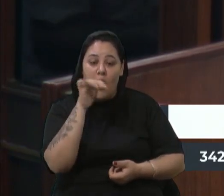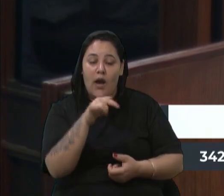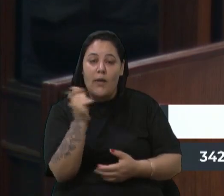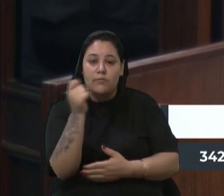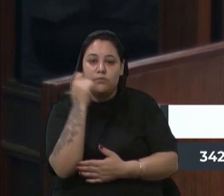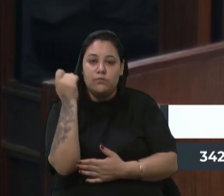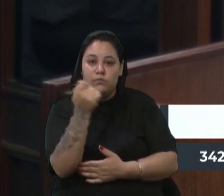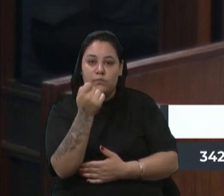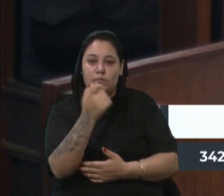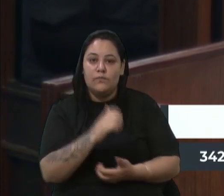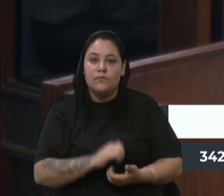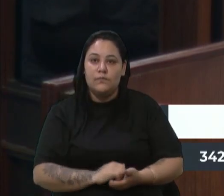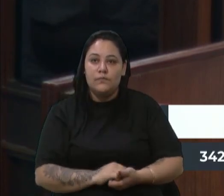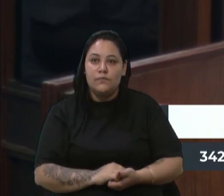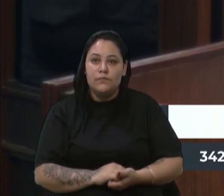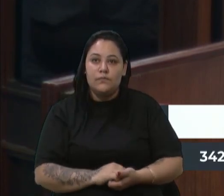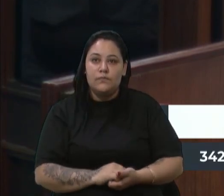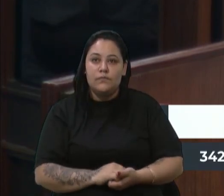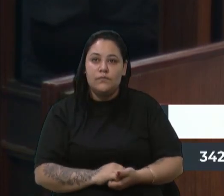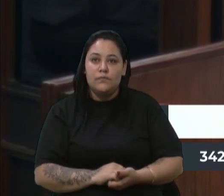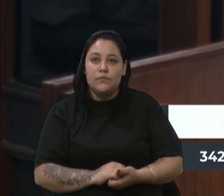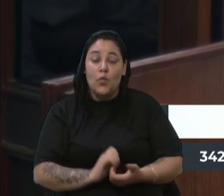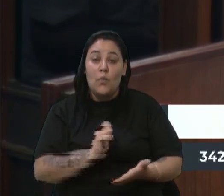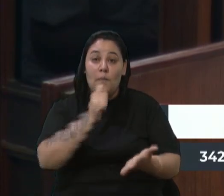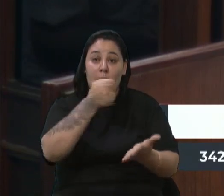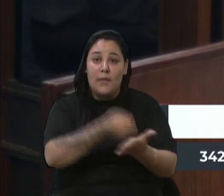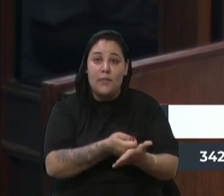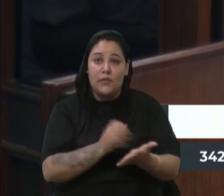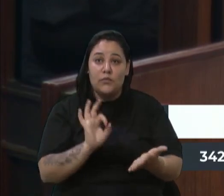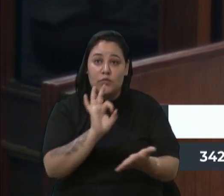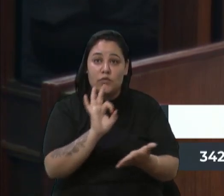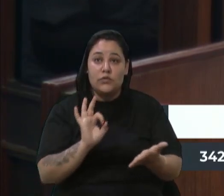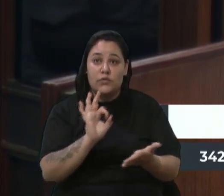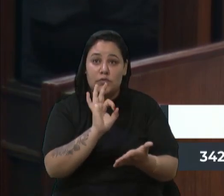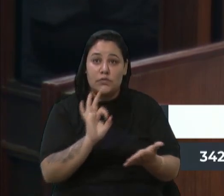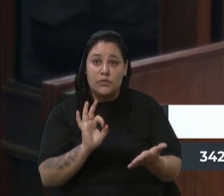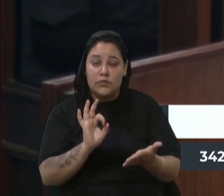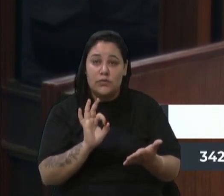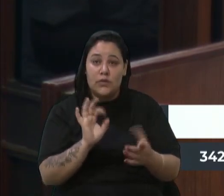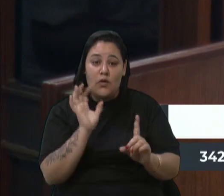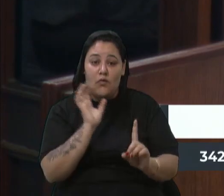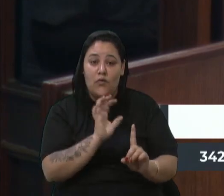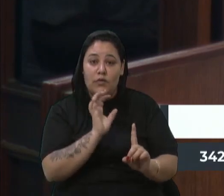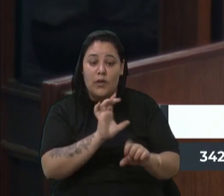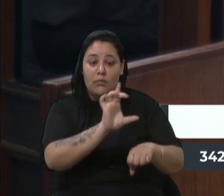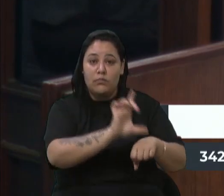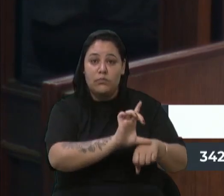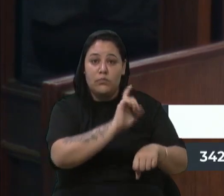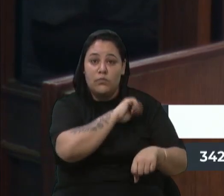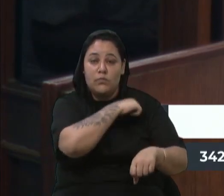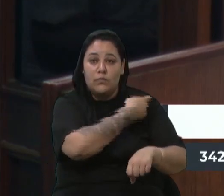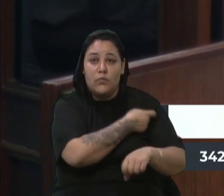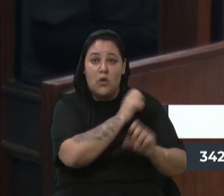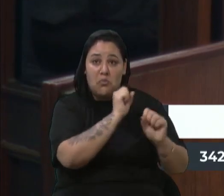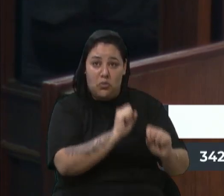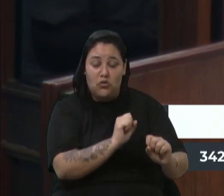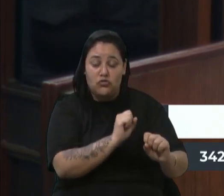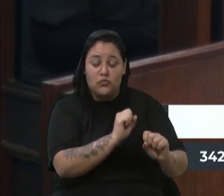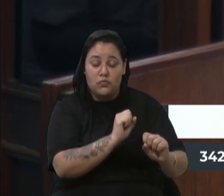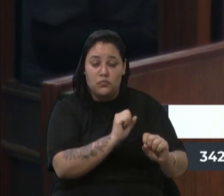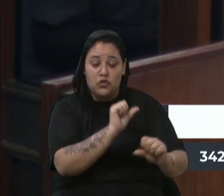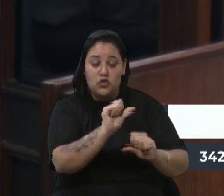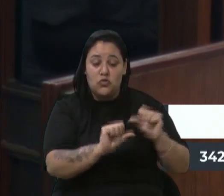Sul. O pagamento proporcional mexe com a receita da concessionária. Isso pode alterar